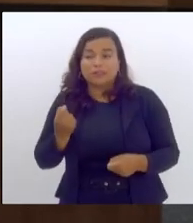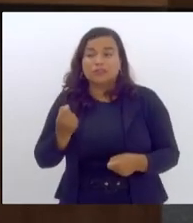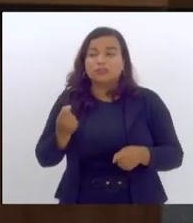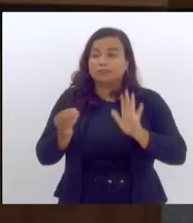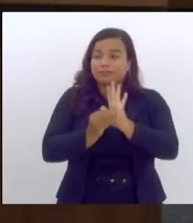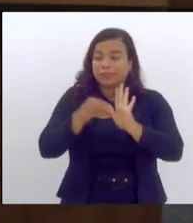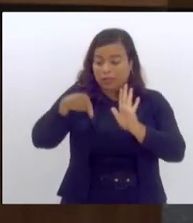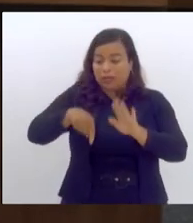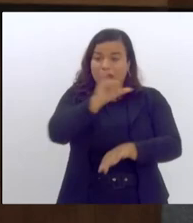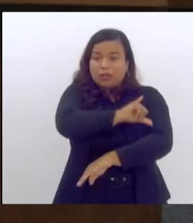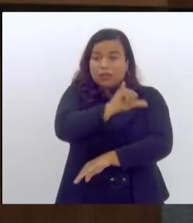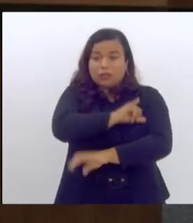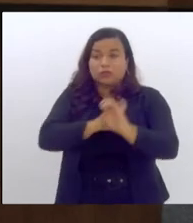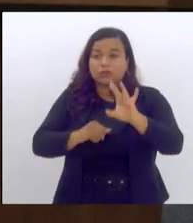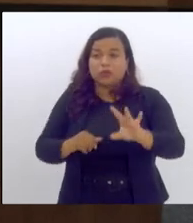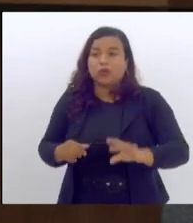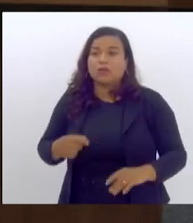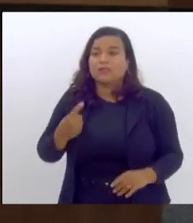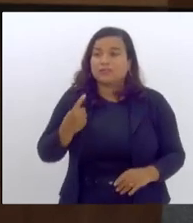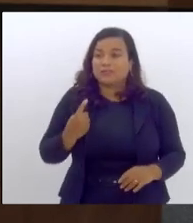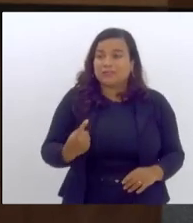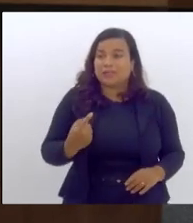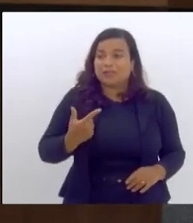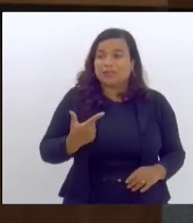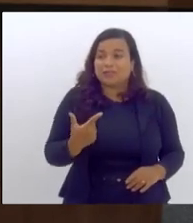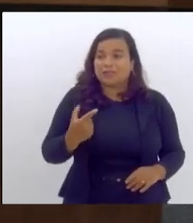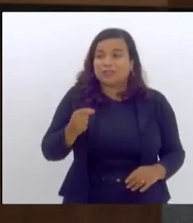no Rio de Janeiro foram